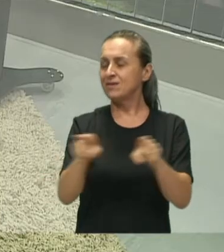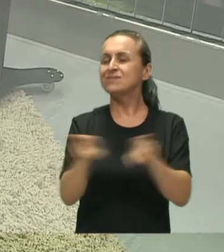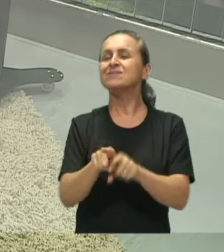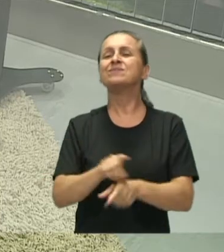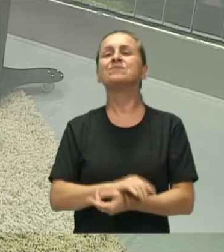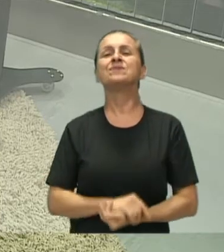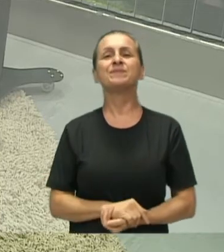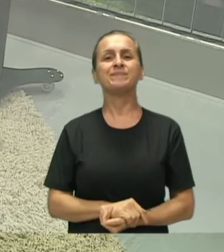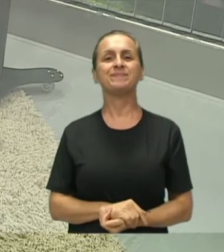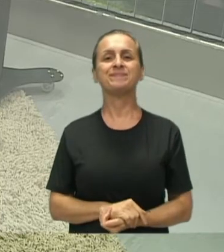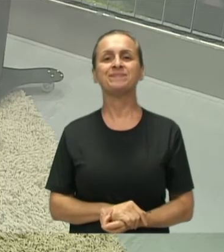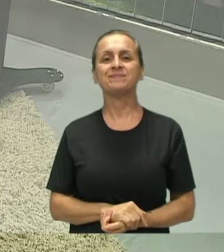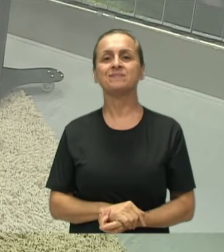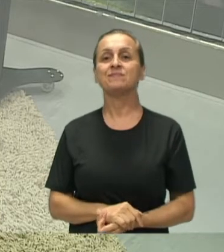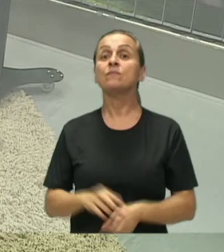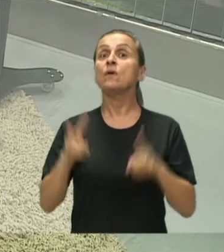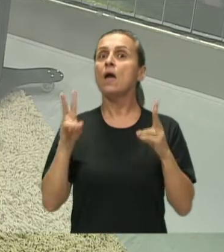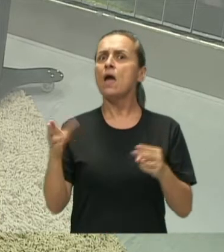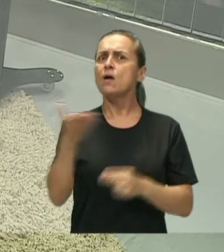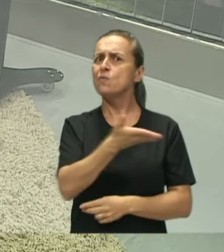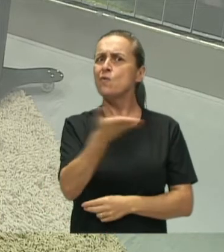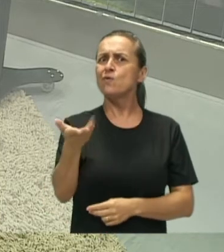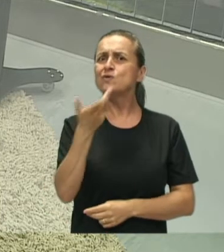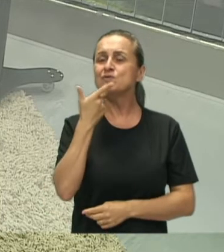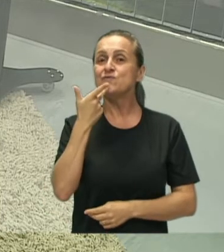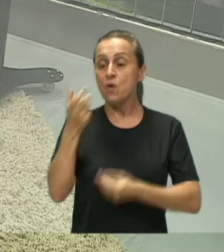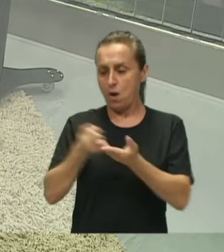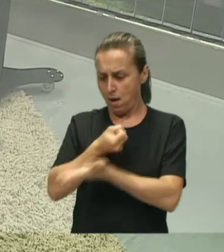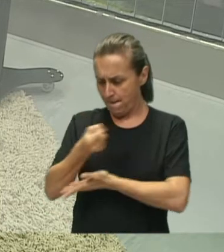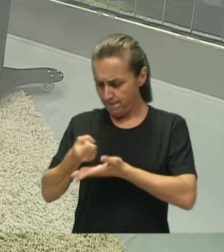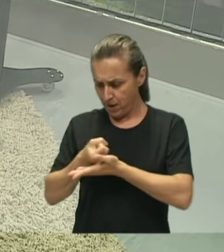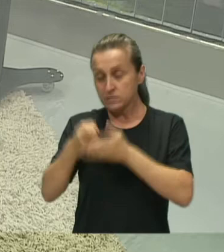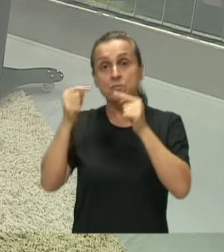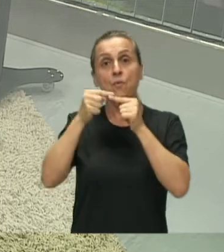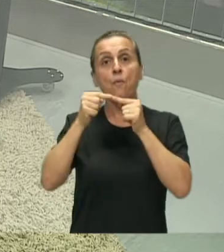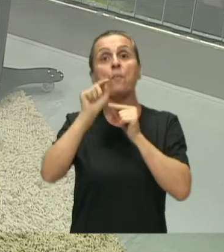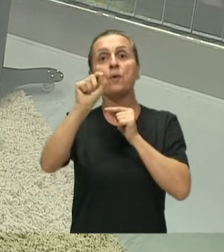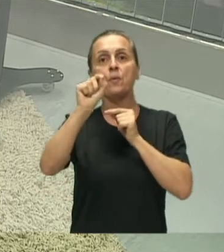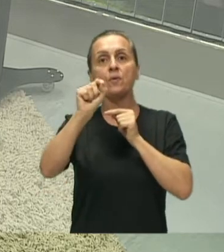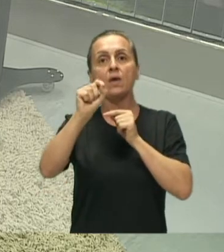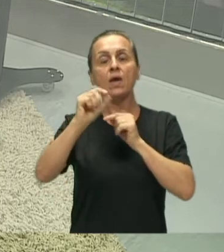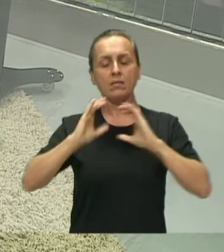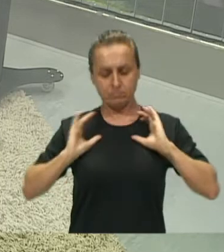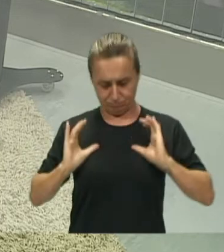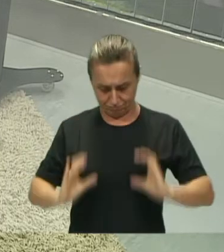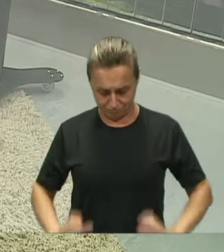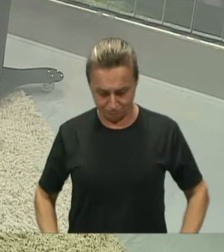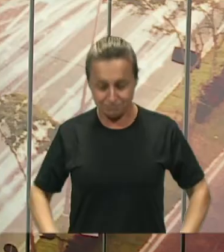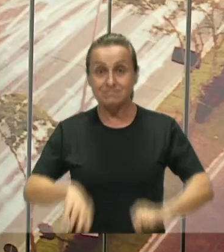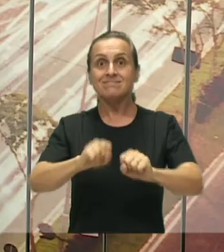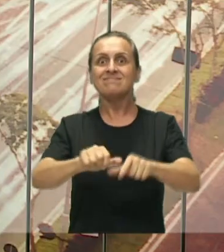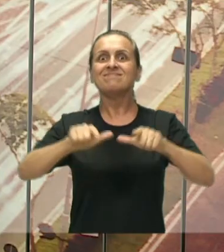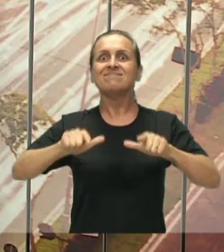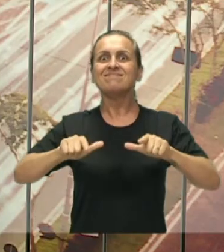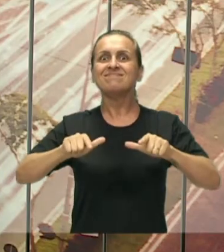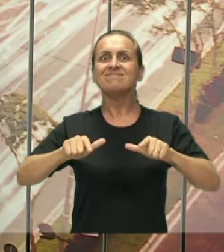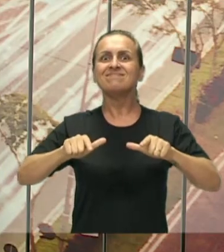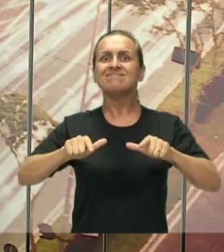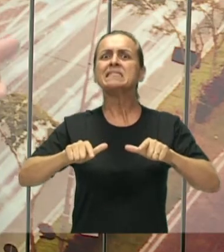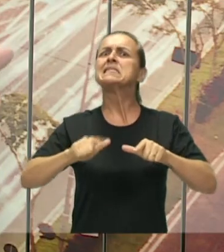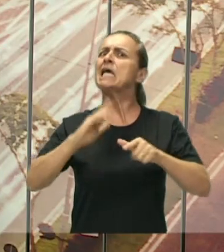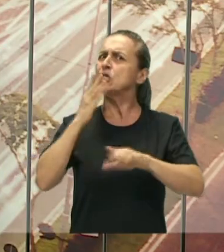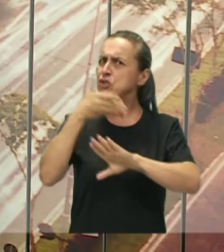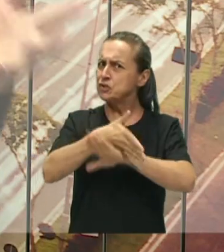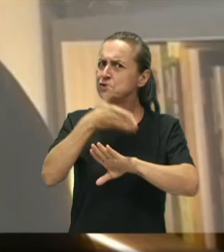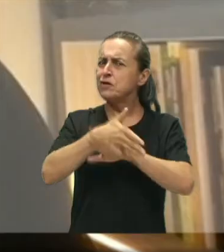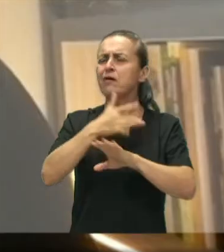é como você falou é que a base ela está diretamente ligada com a formação do cidadão né E aí já entra a outra área entre a saúde